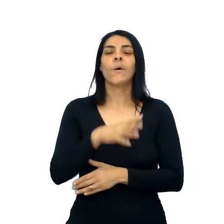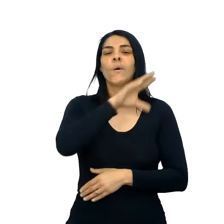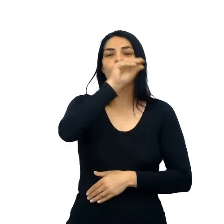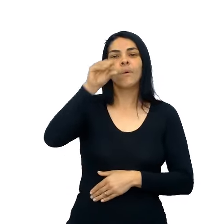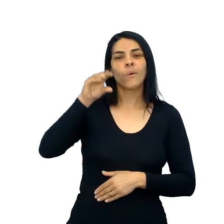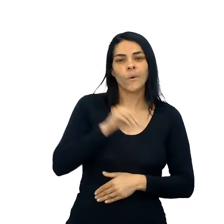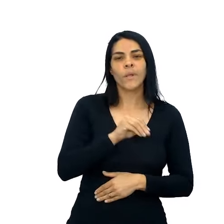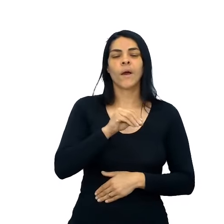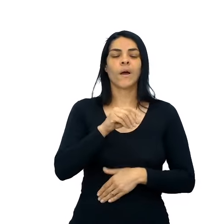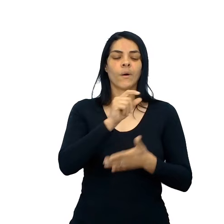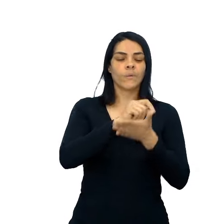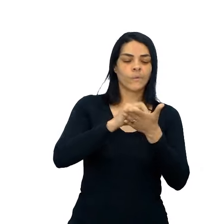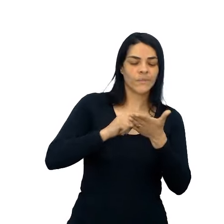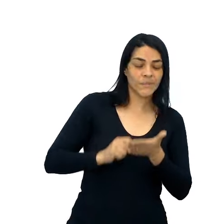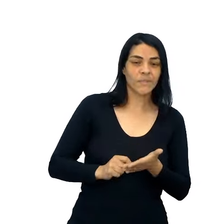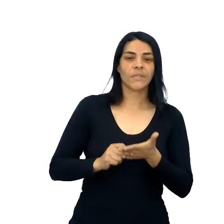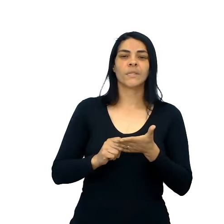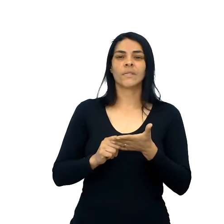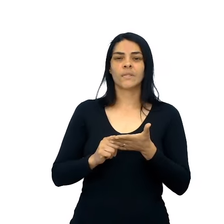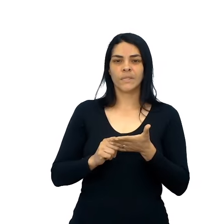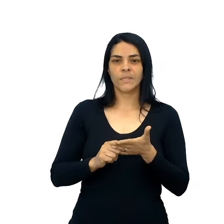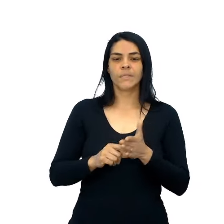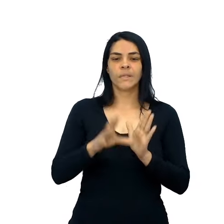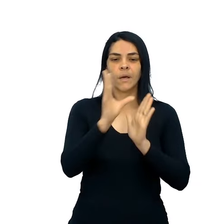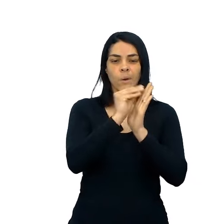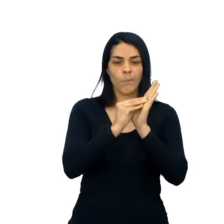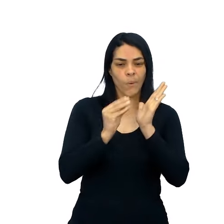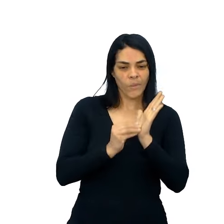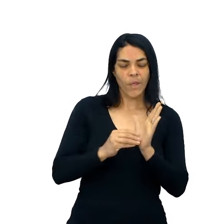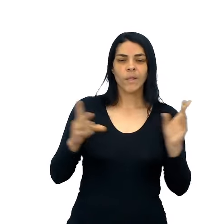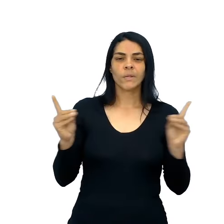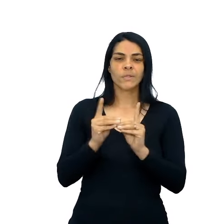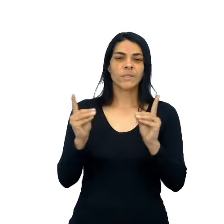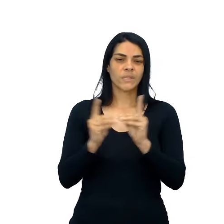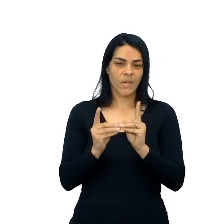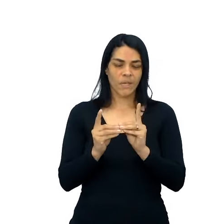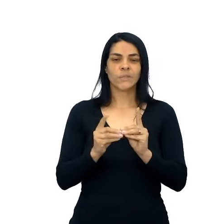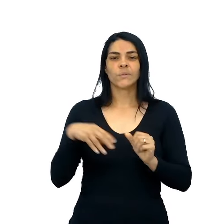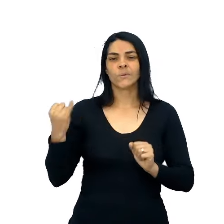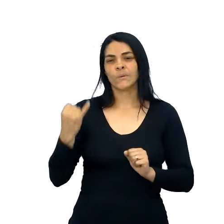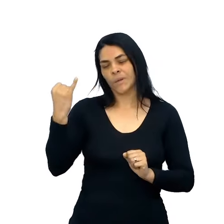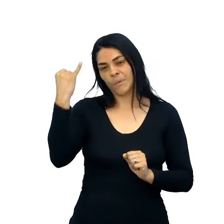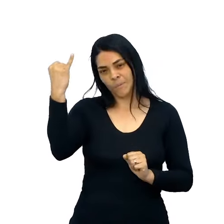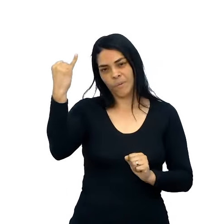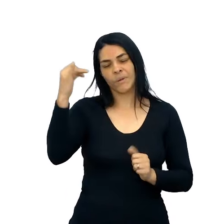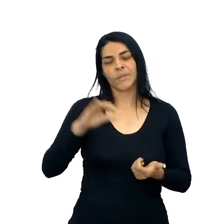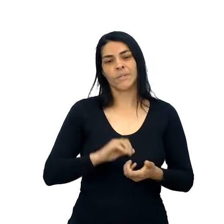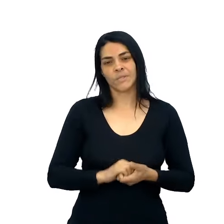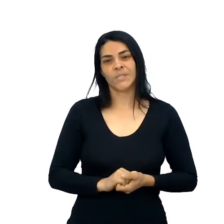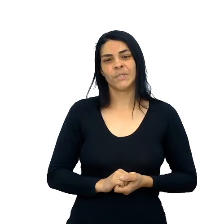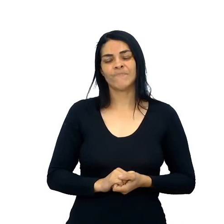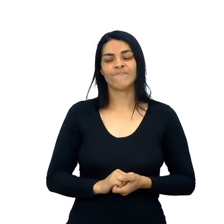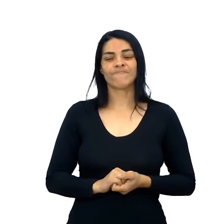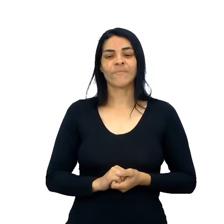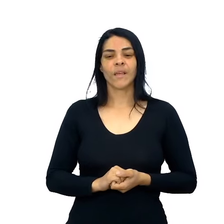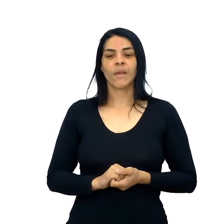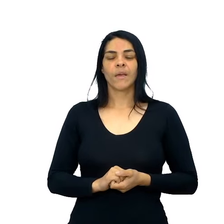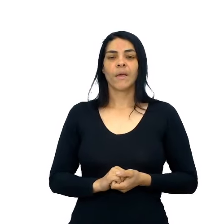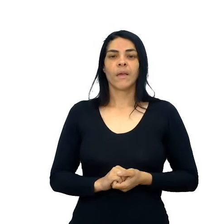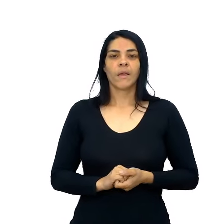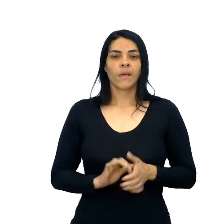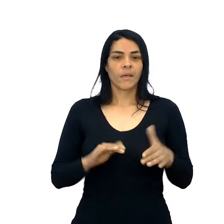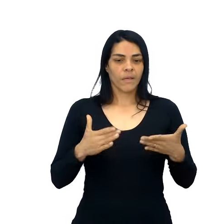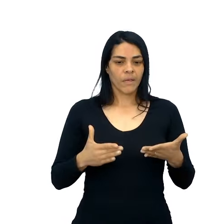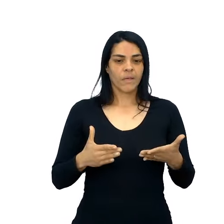oral também, perpassa por um modelo didático que é muito importante, não é? Eles propõem que